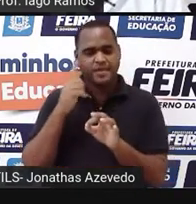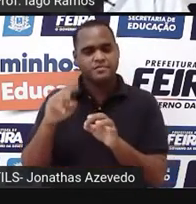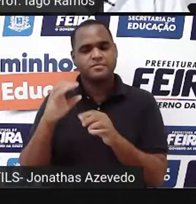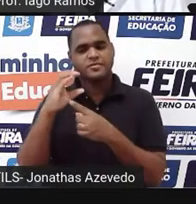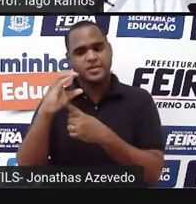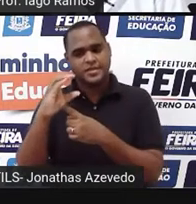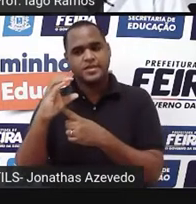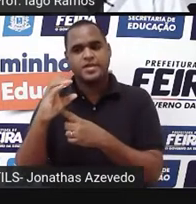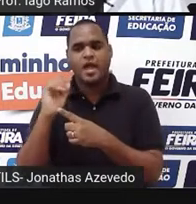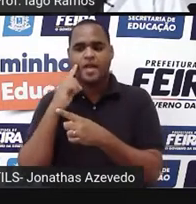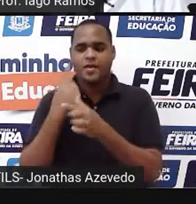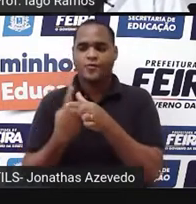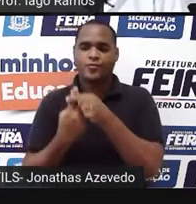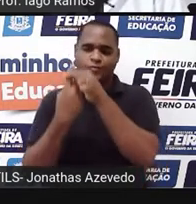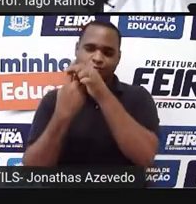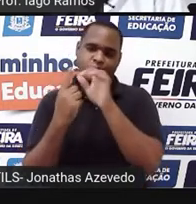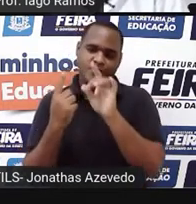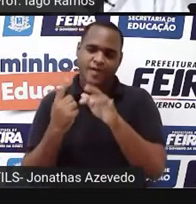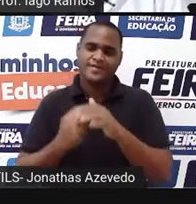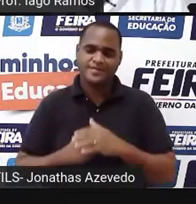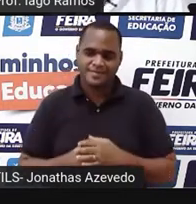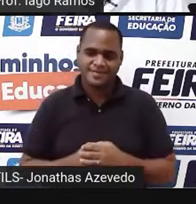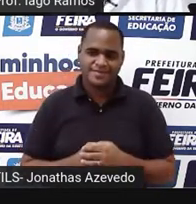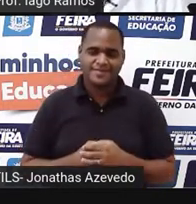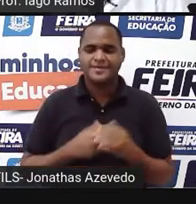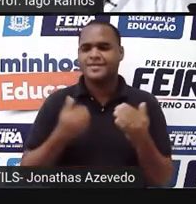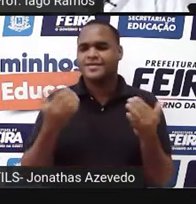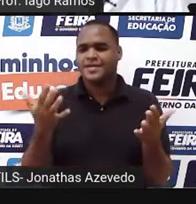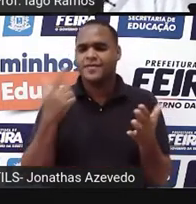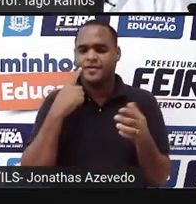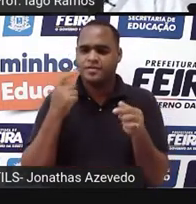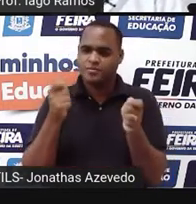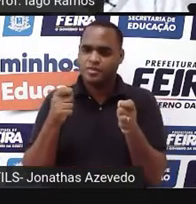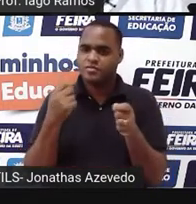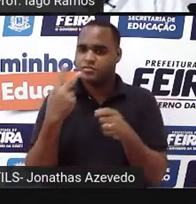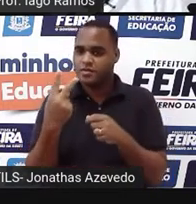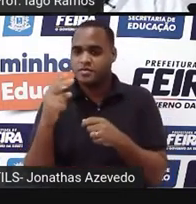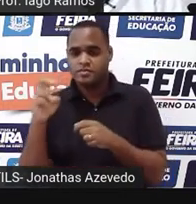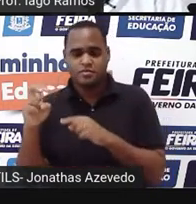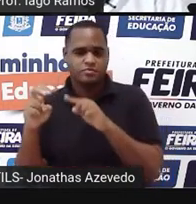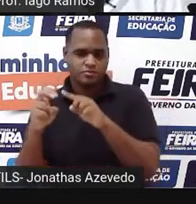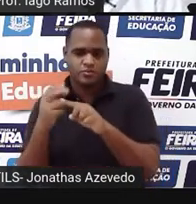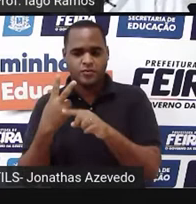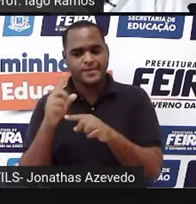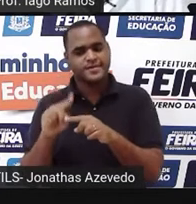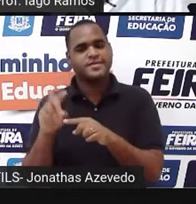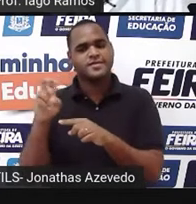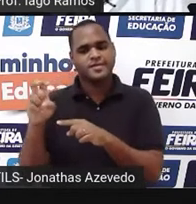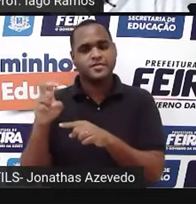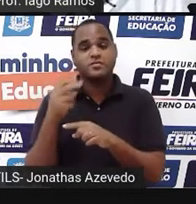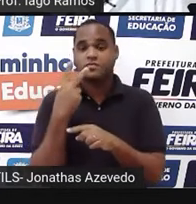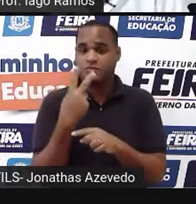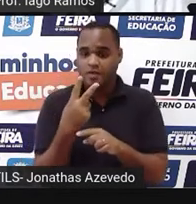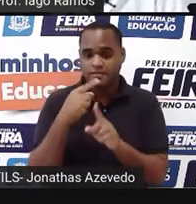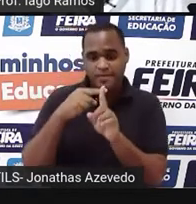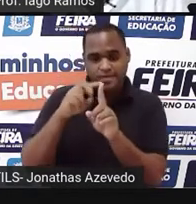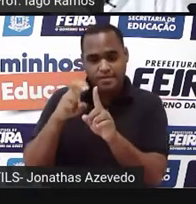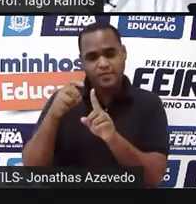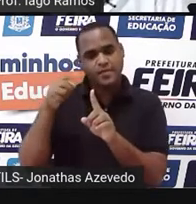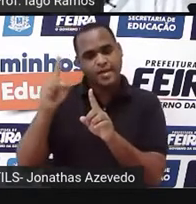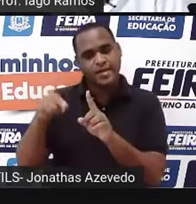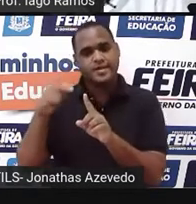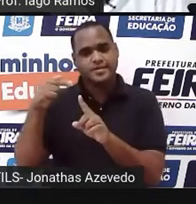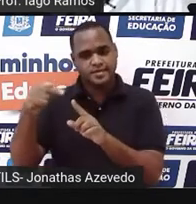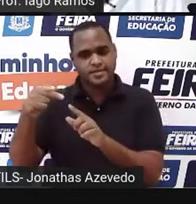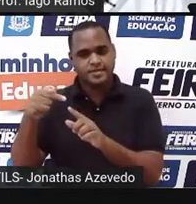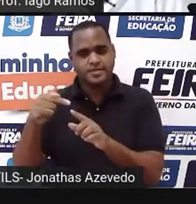o termo independente, tá? Então, só pode ser 2 e 5, por quê? Olha só, 2 mais 5 igual